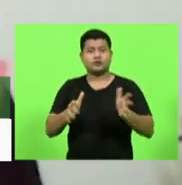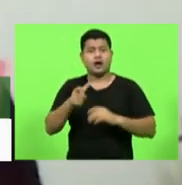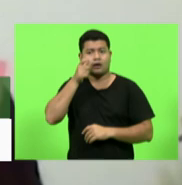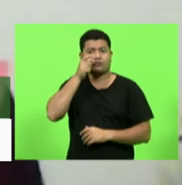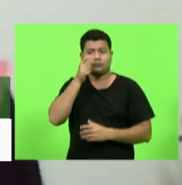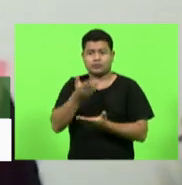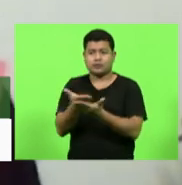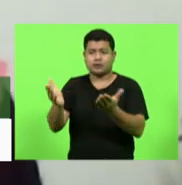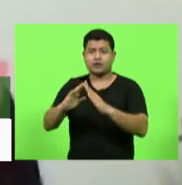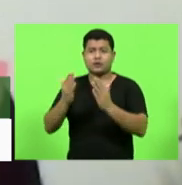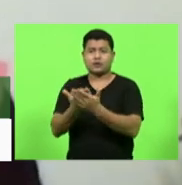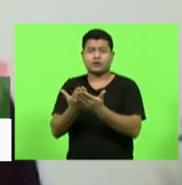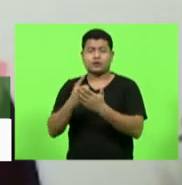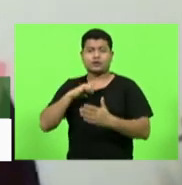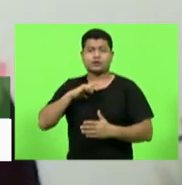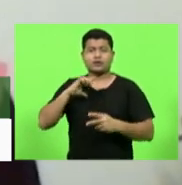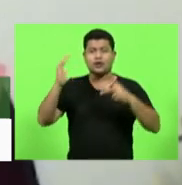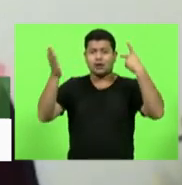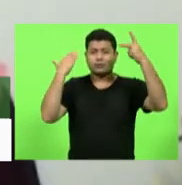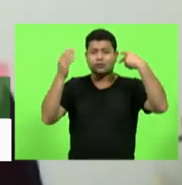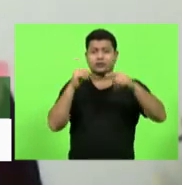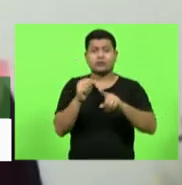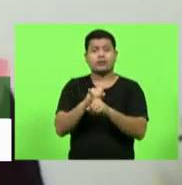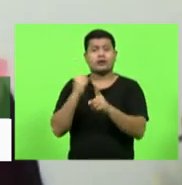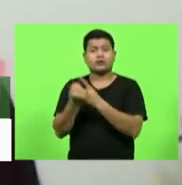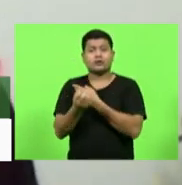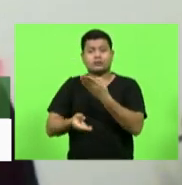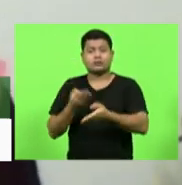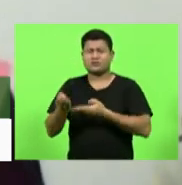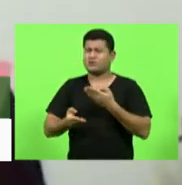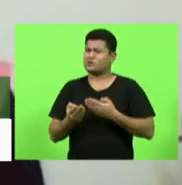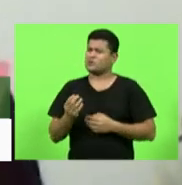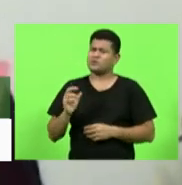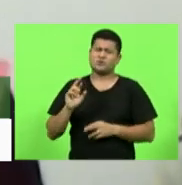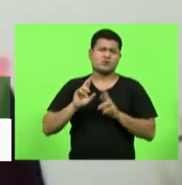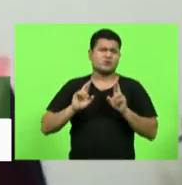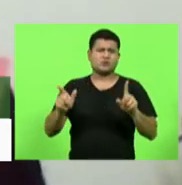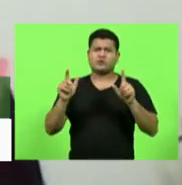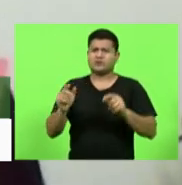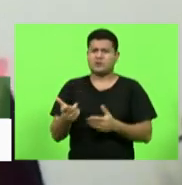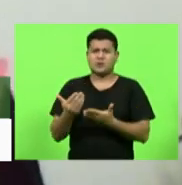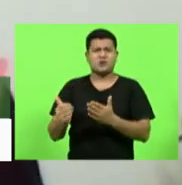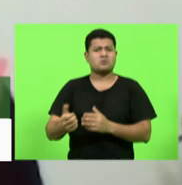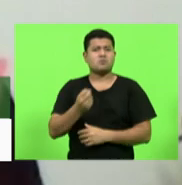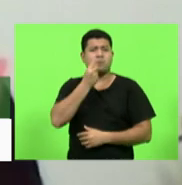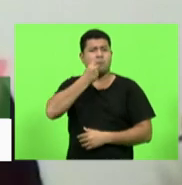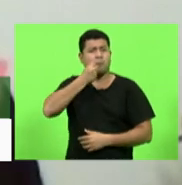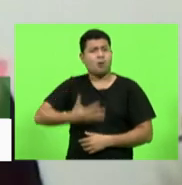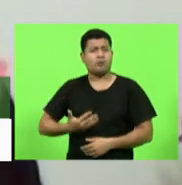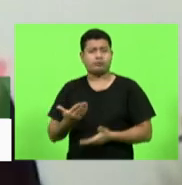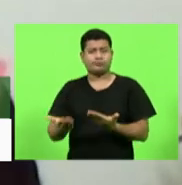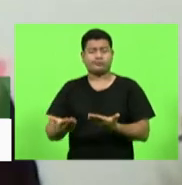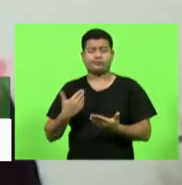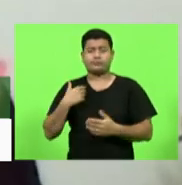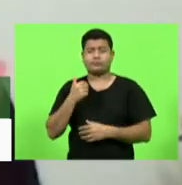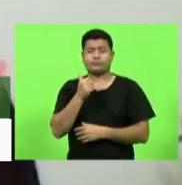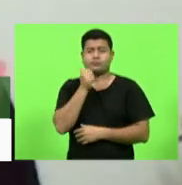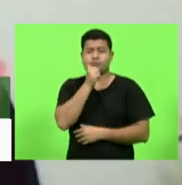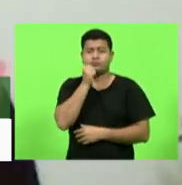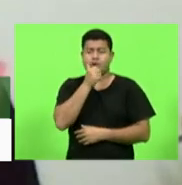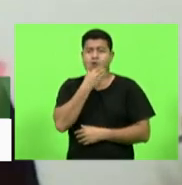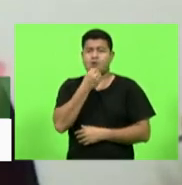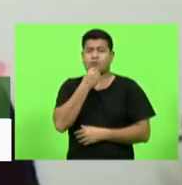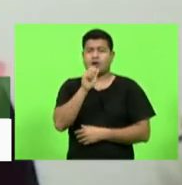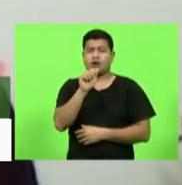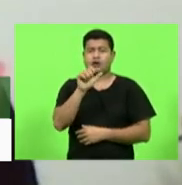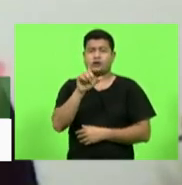que contavam com psicólogo e assistente social e fazia uma enorme diferença. Adonis da Cruz, sou psicólogo da PAI